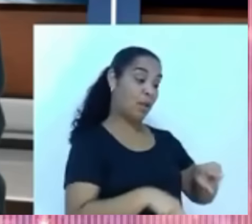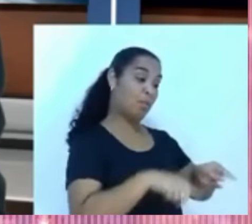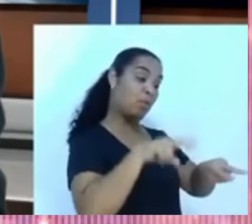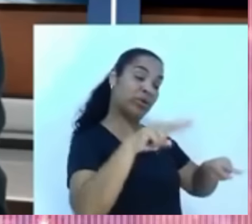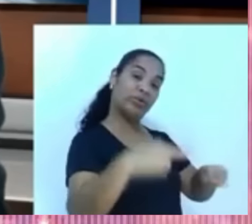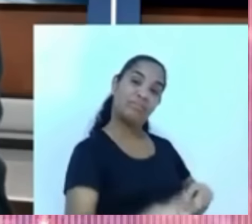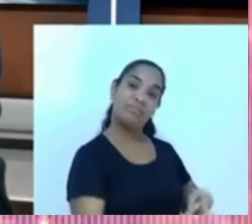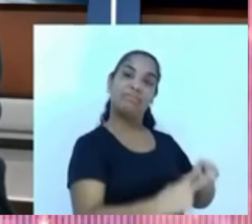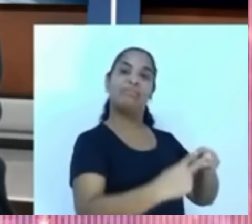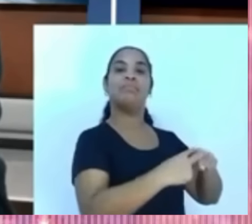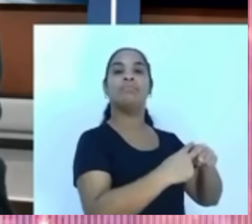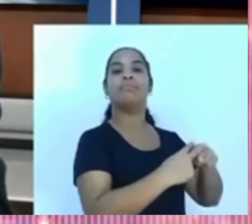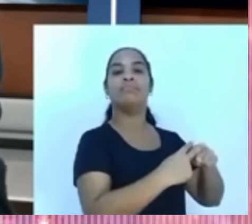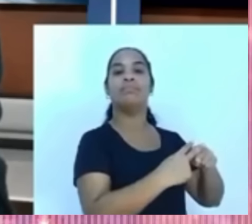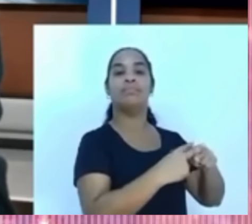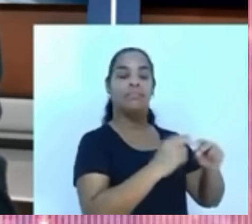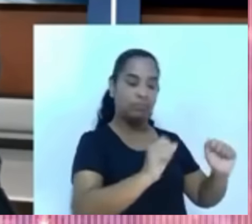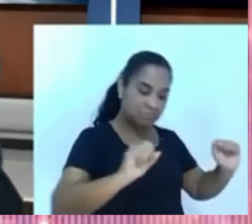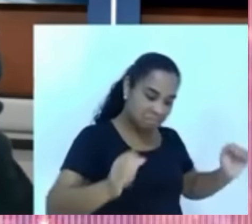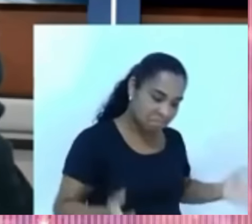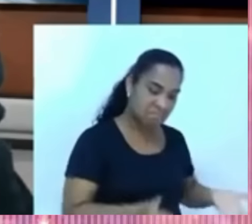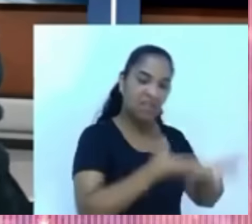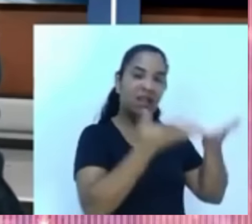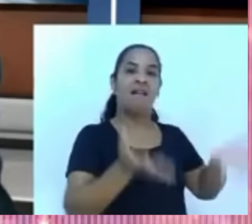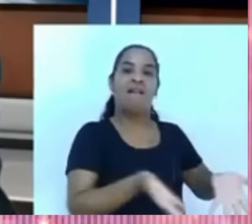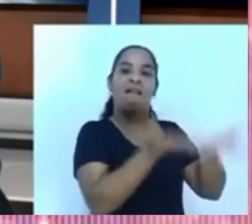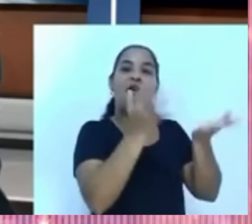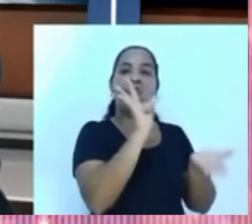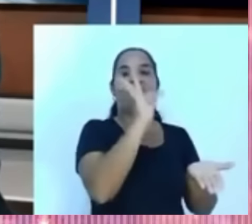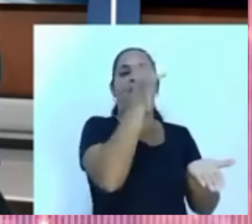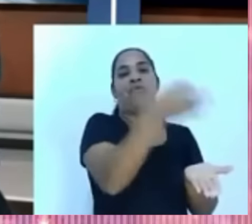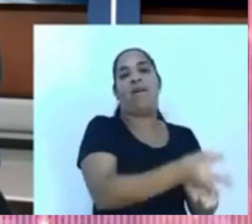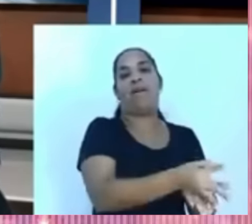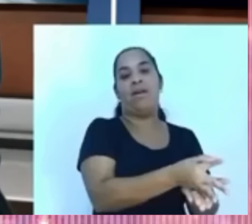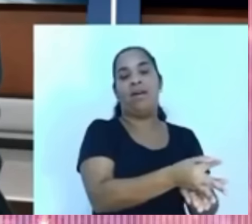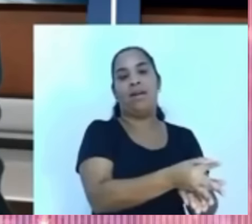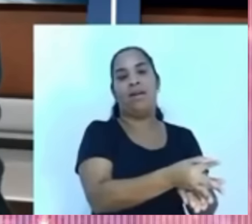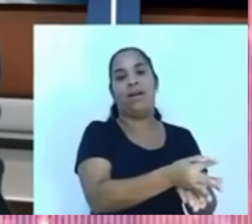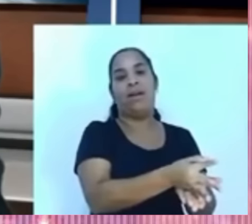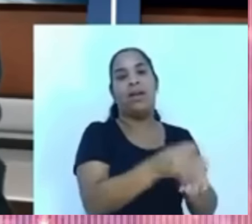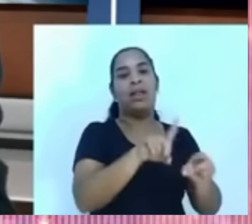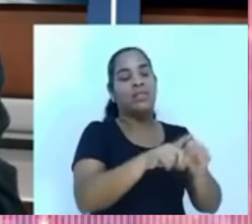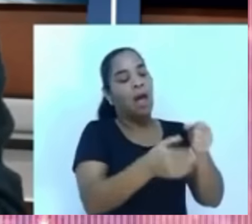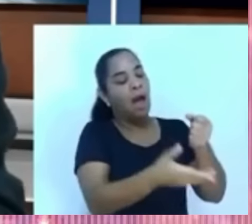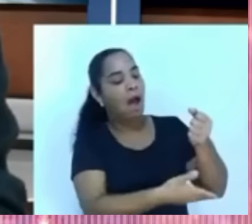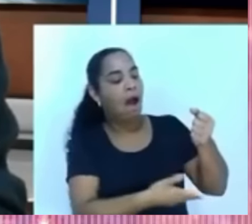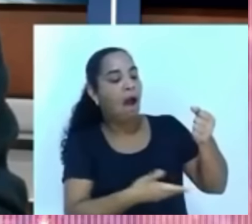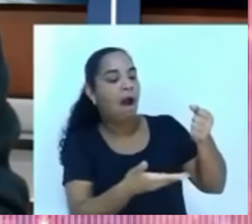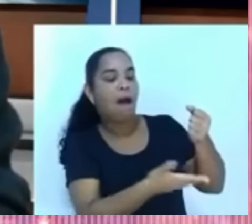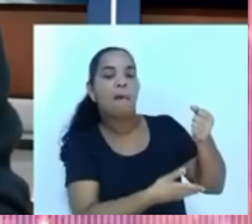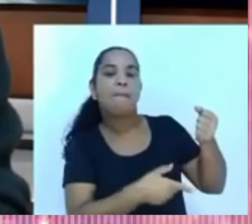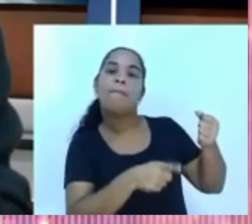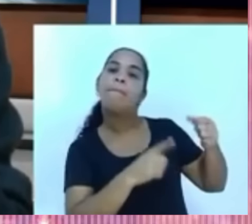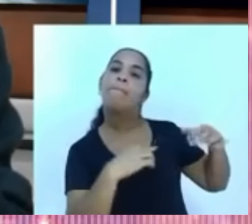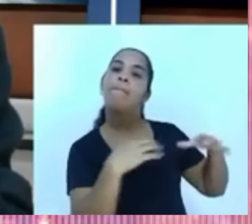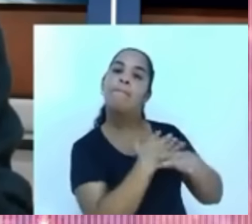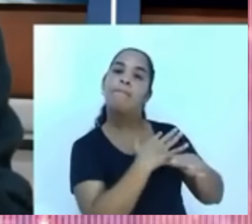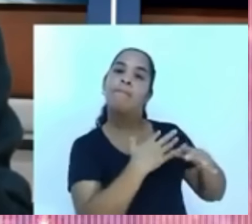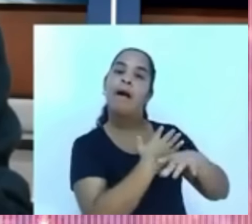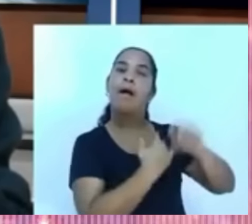escombros das fés destituídas das bases fundamentais Da Lógica o